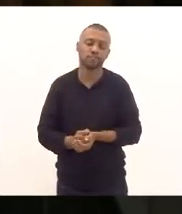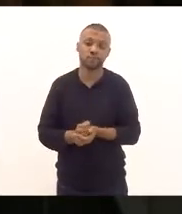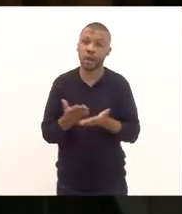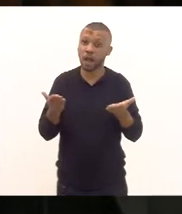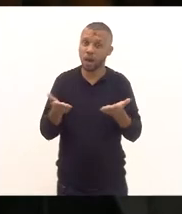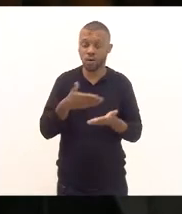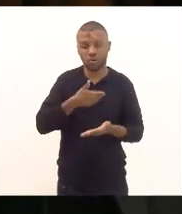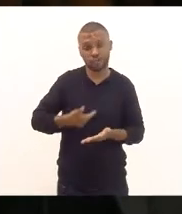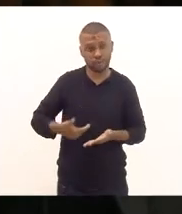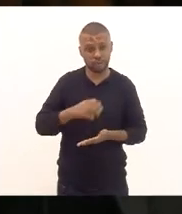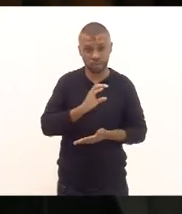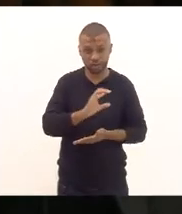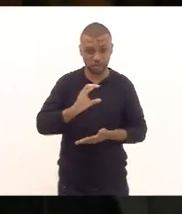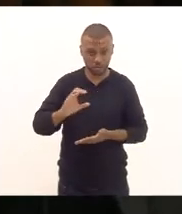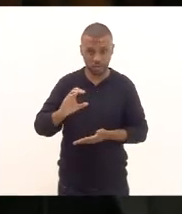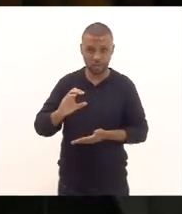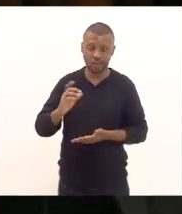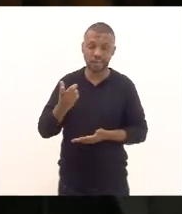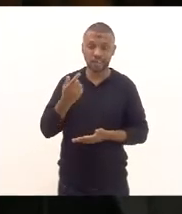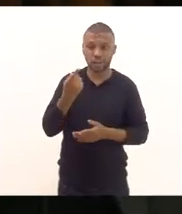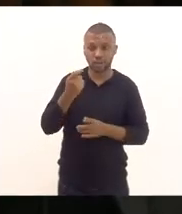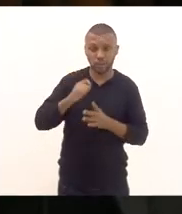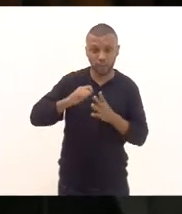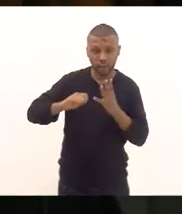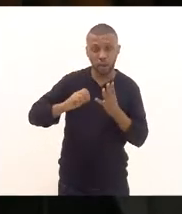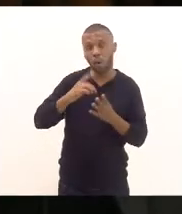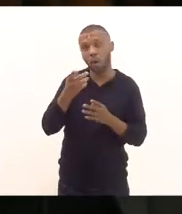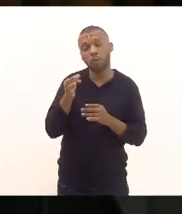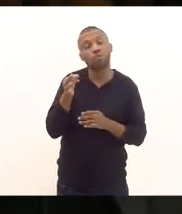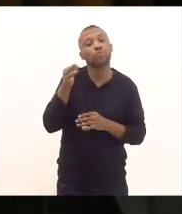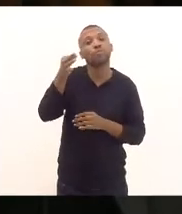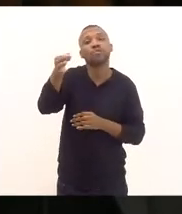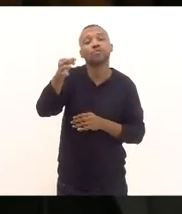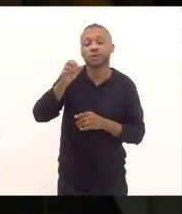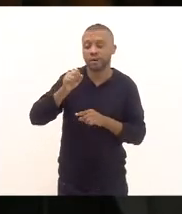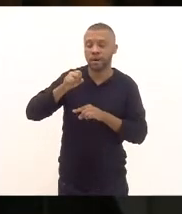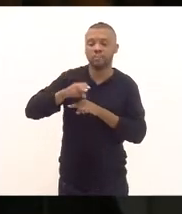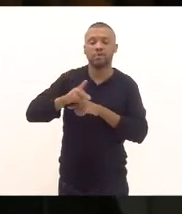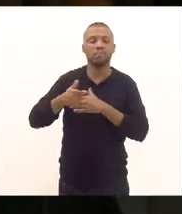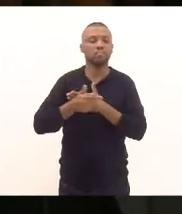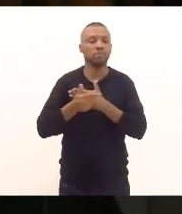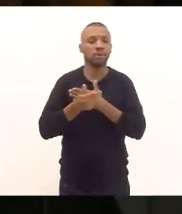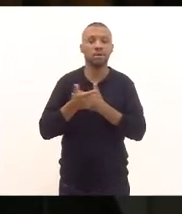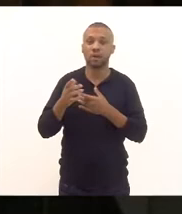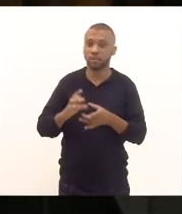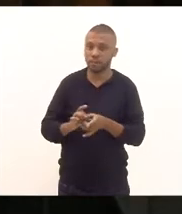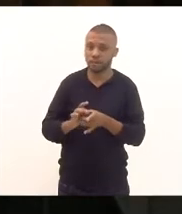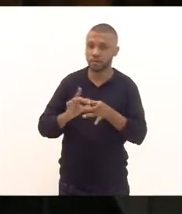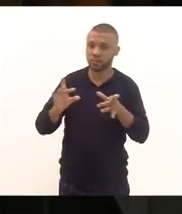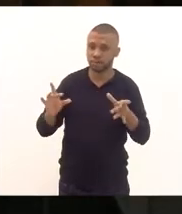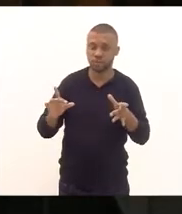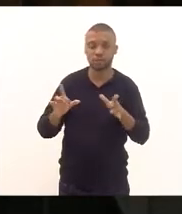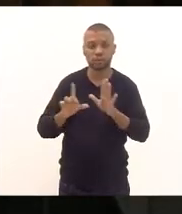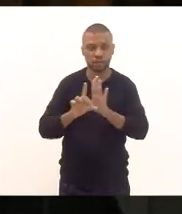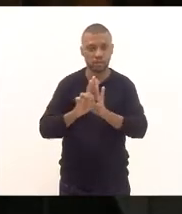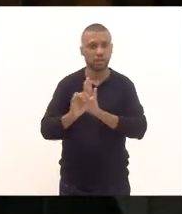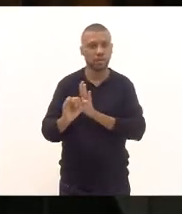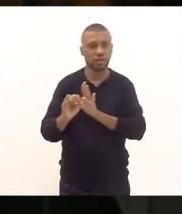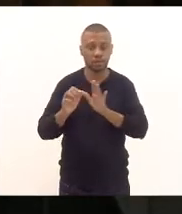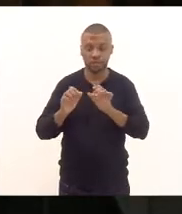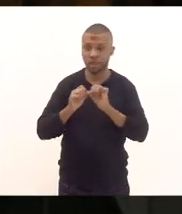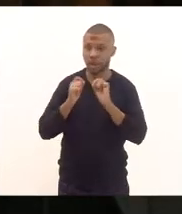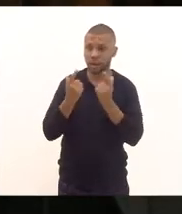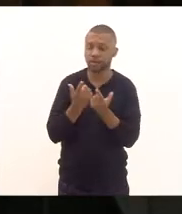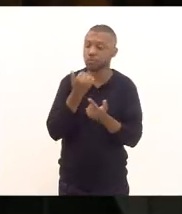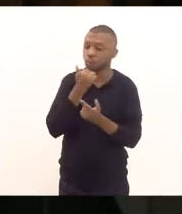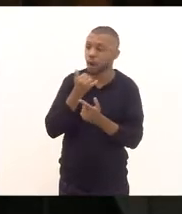se a já nos seus últimos meses o governo posterior então é uma autorização Legislativa que o Parlamento